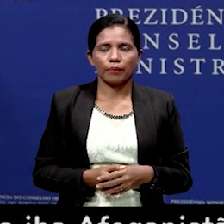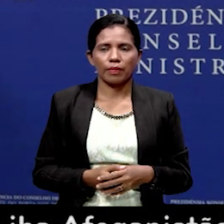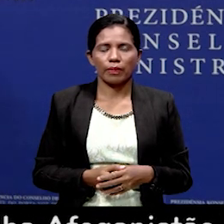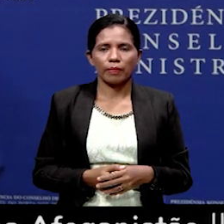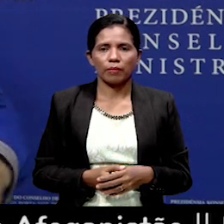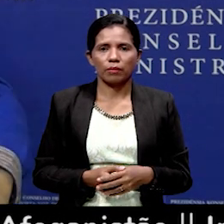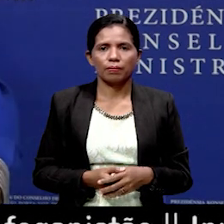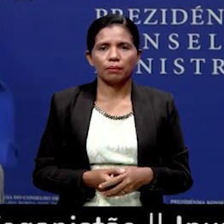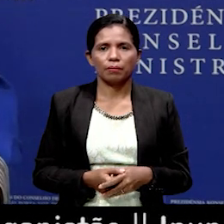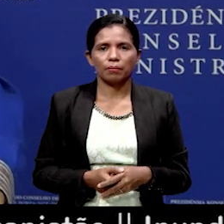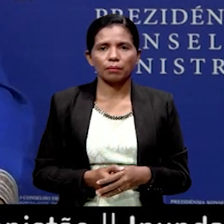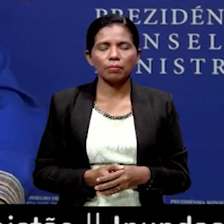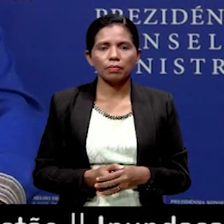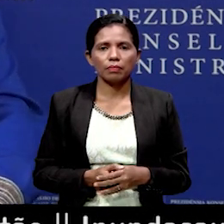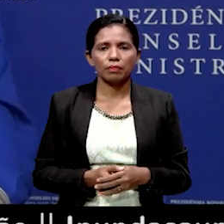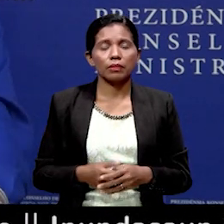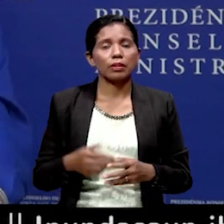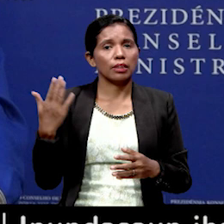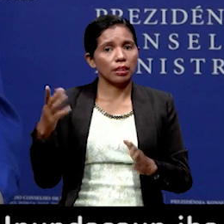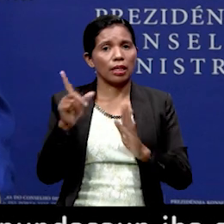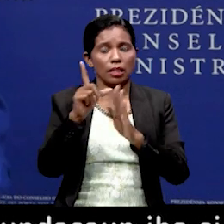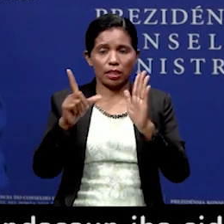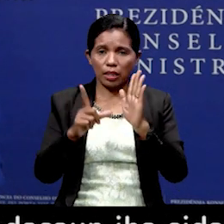iha alteração de nemos